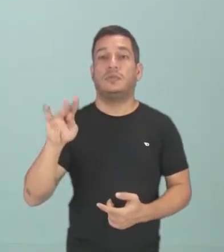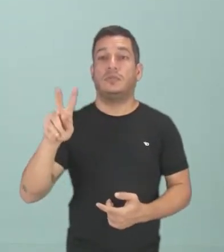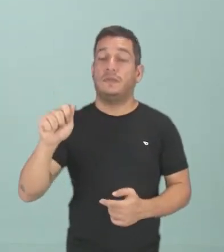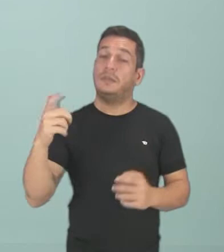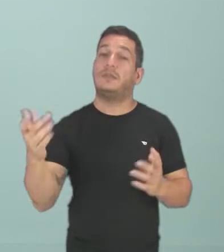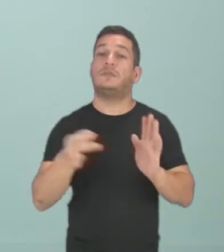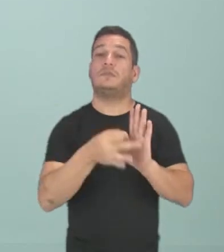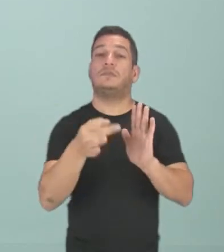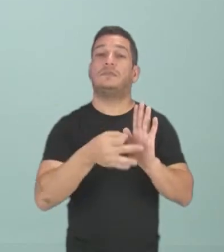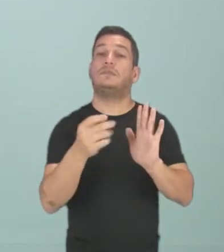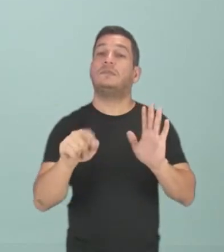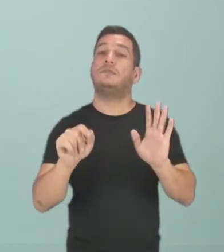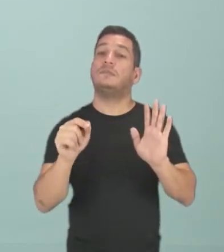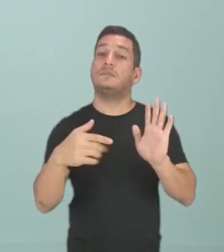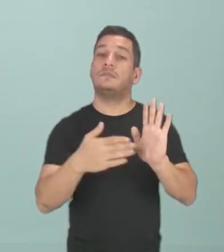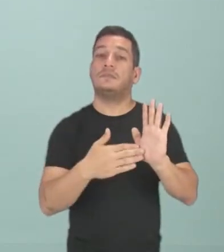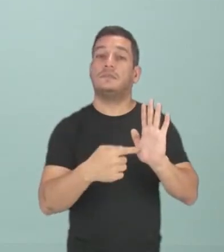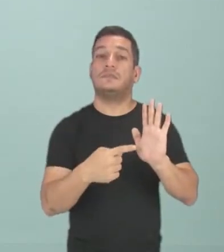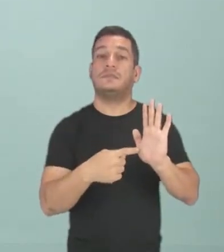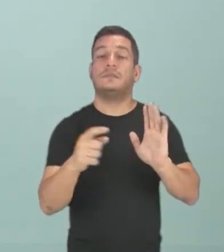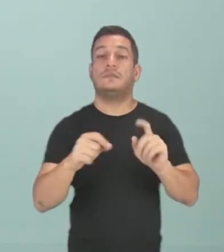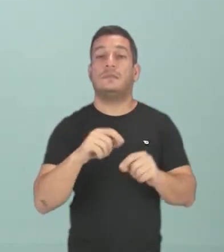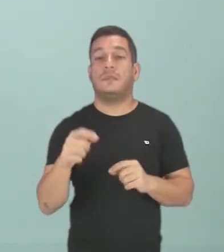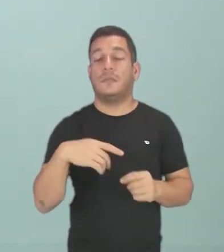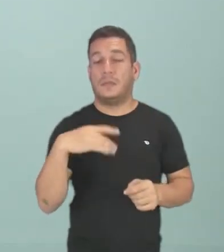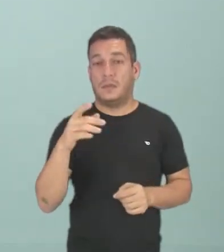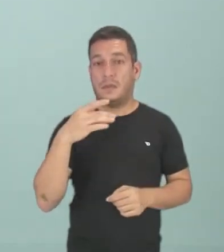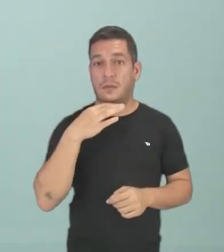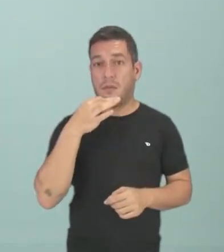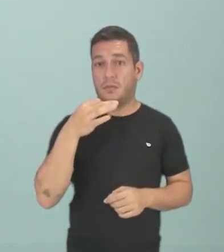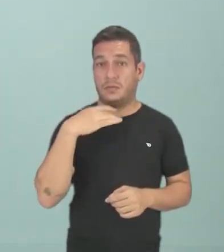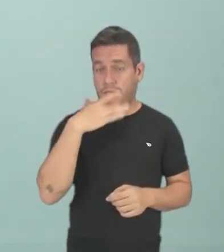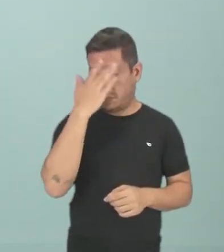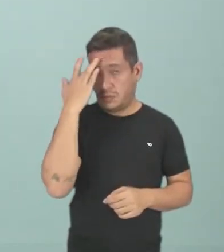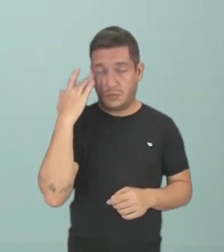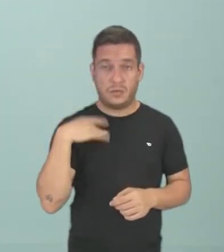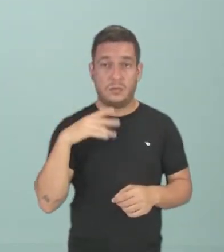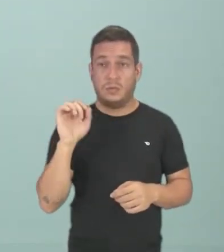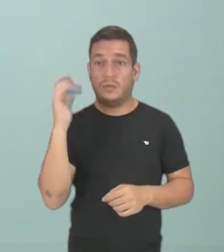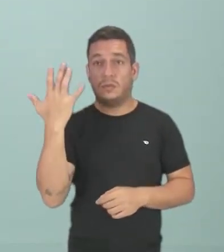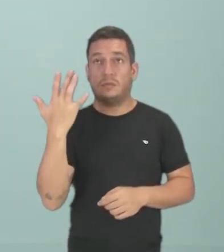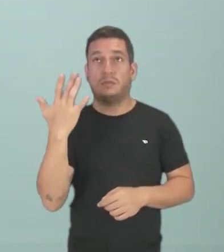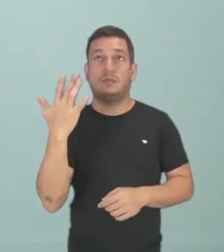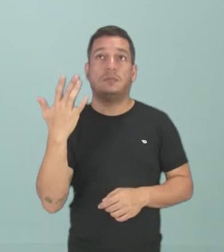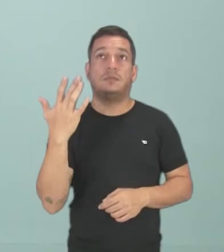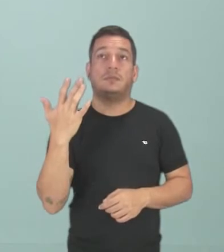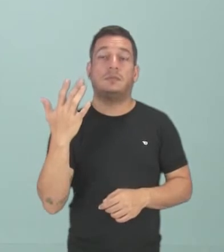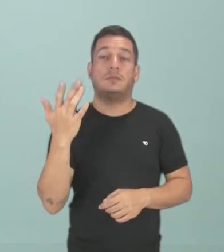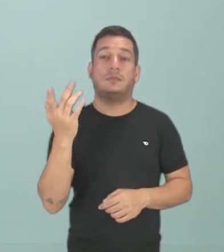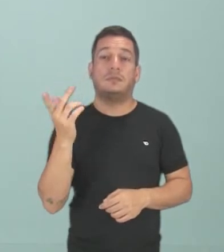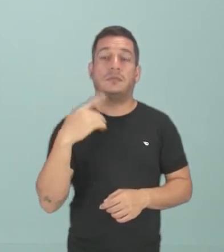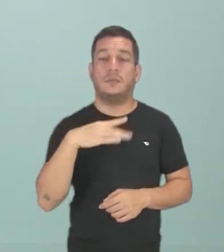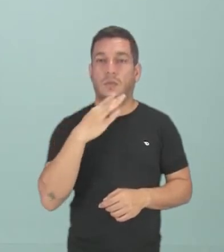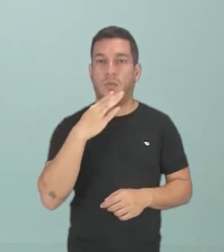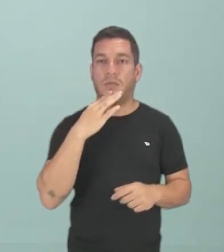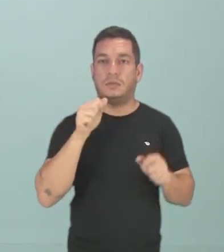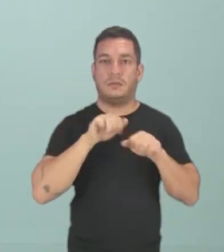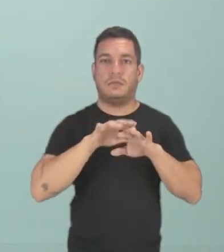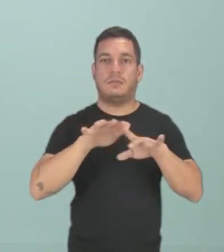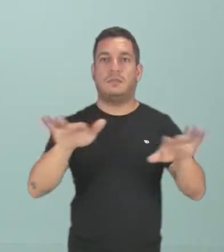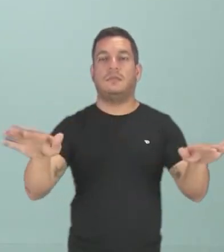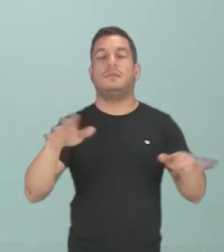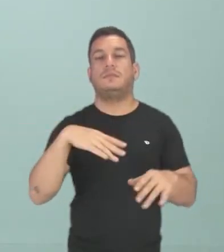de opinião, ele vem colocar a tese de alguém sobre determinado fato, tornar conhecido aquele